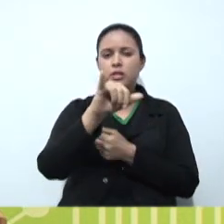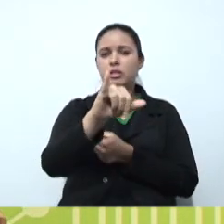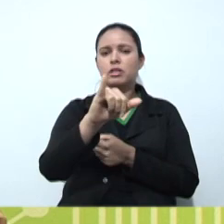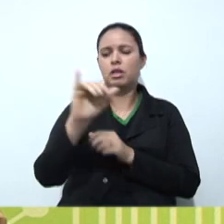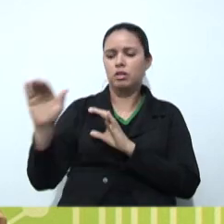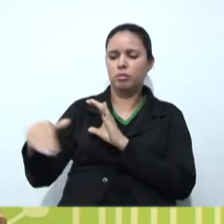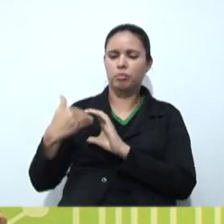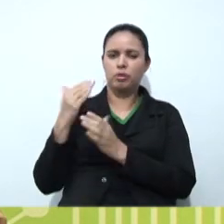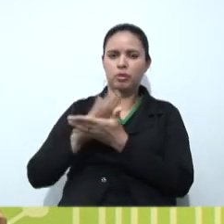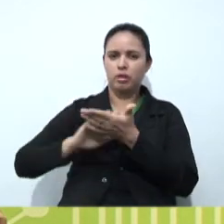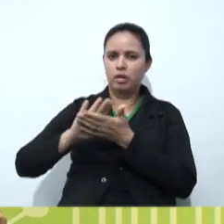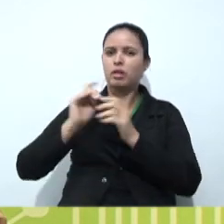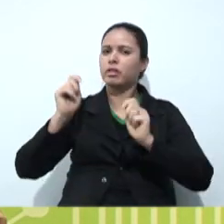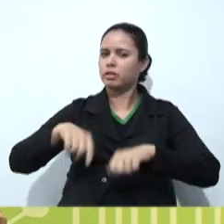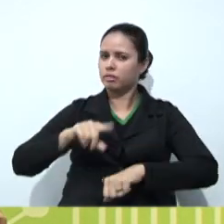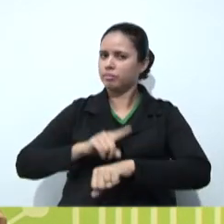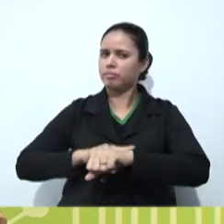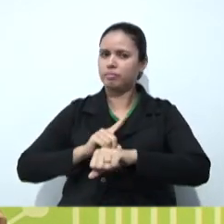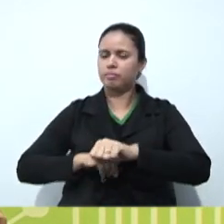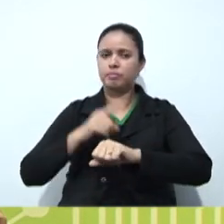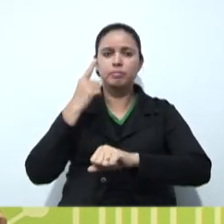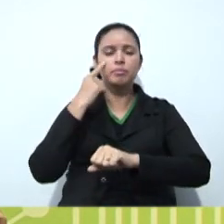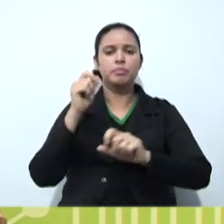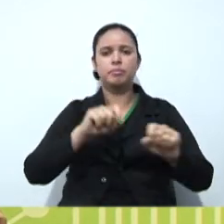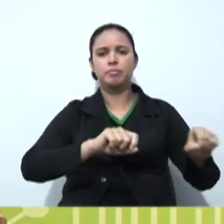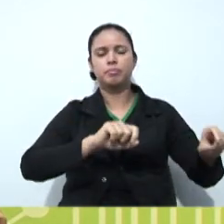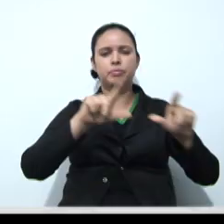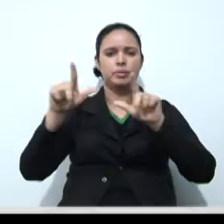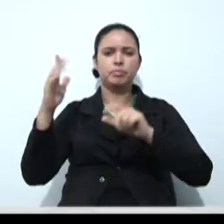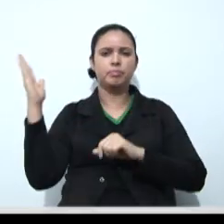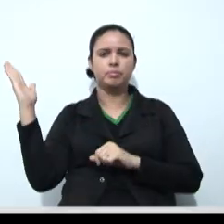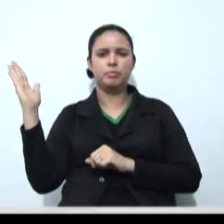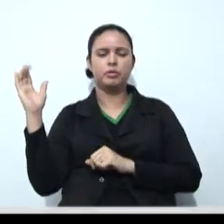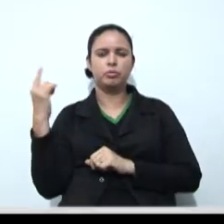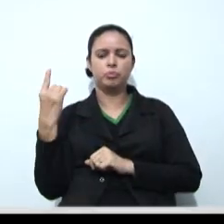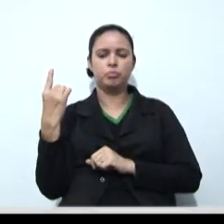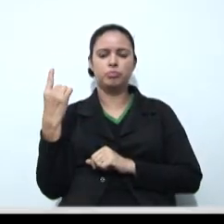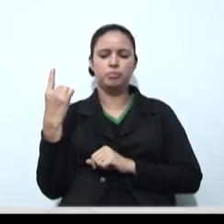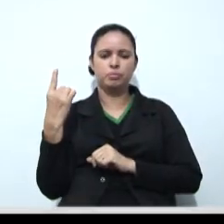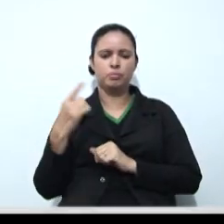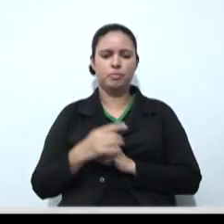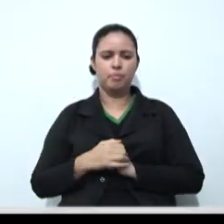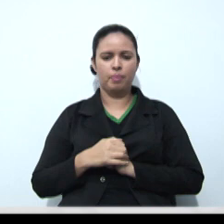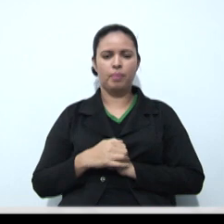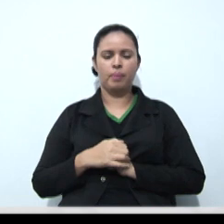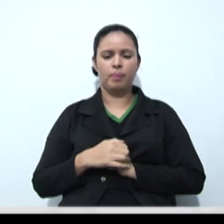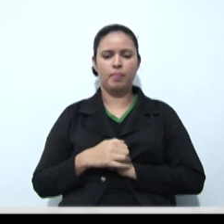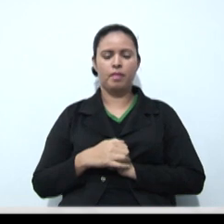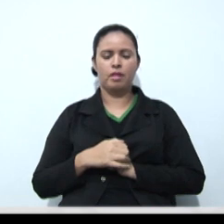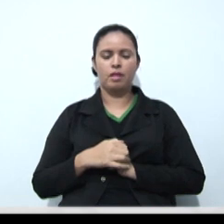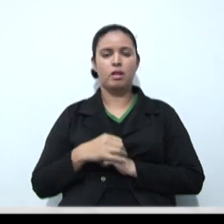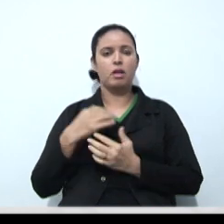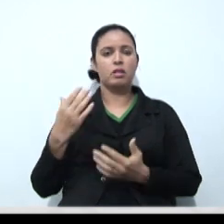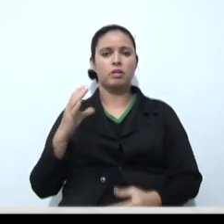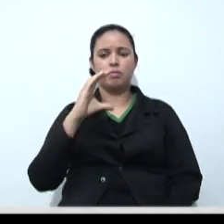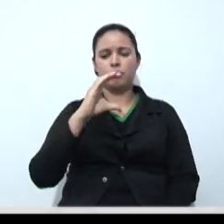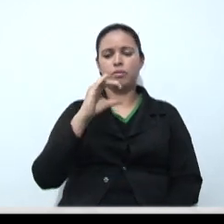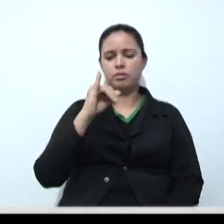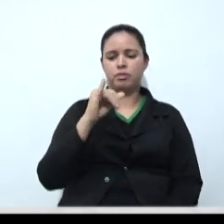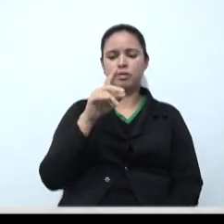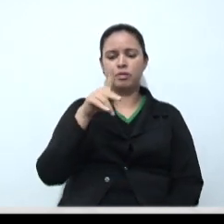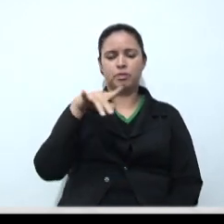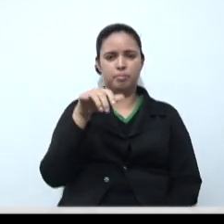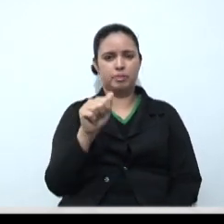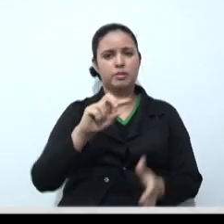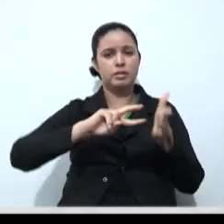não mandou a resposta, ainda dá tempo. Vou colocar aqui a questão número 1 para você. Qual o significado de